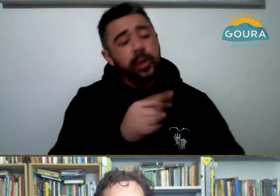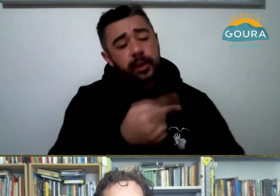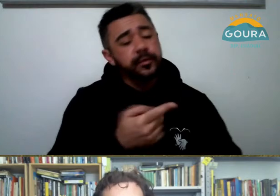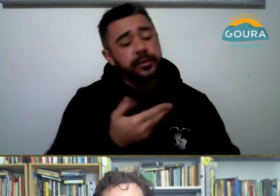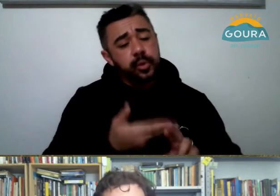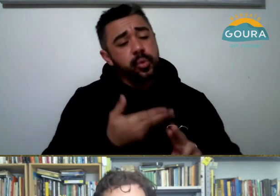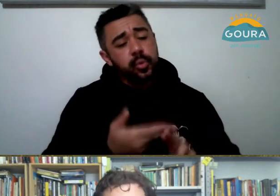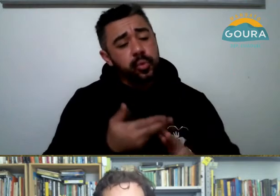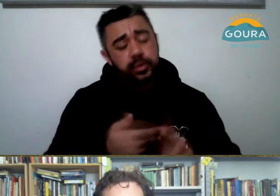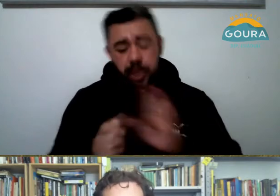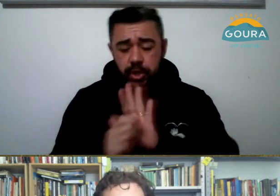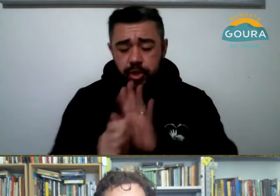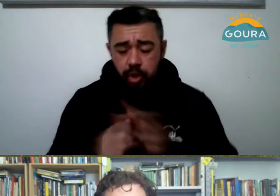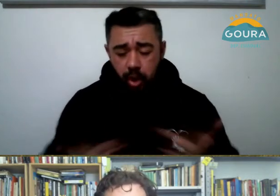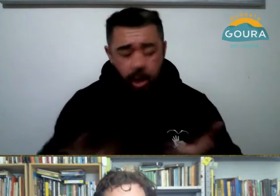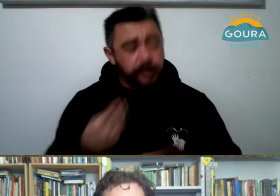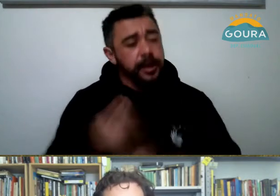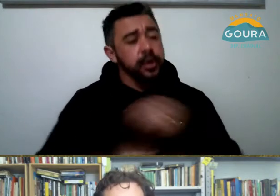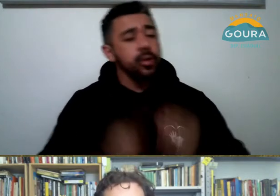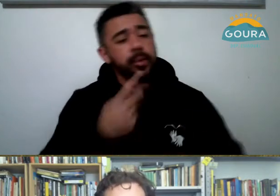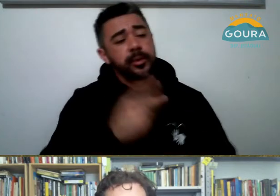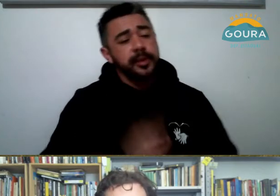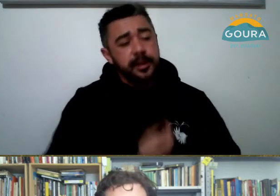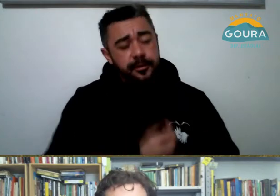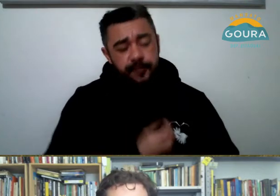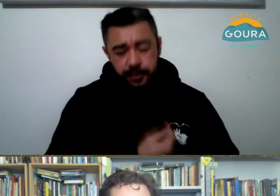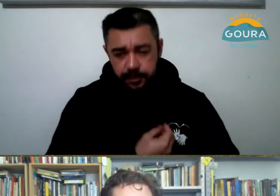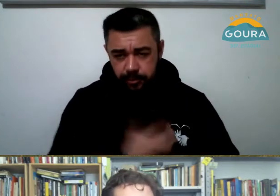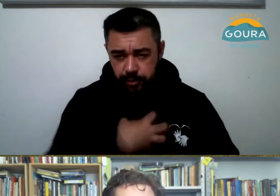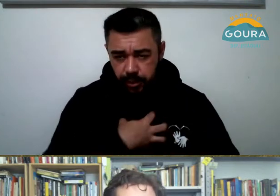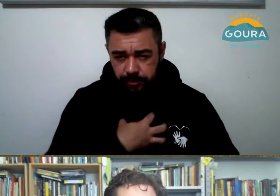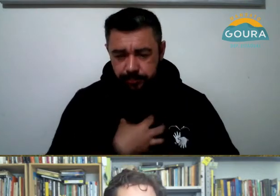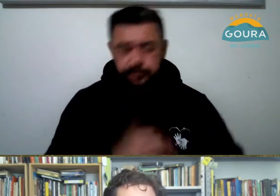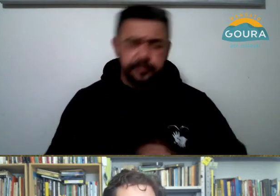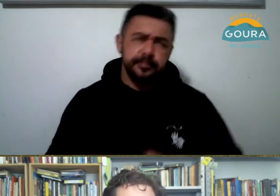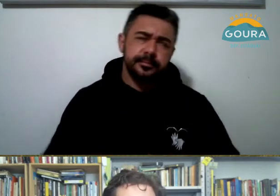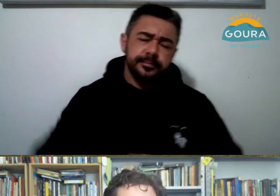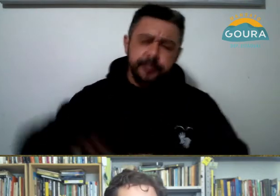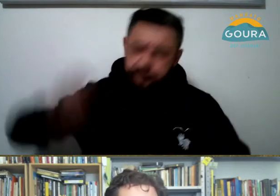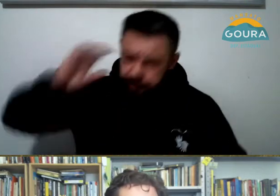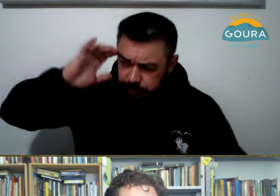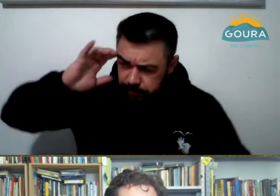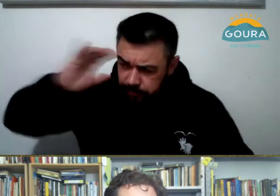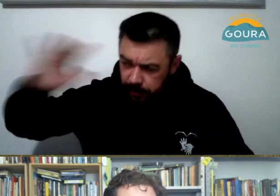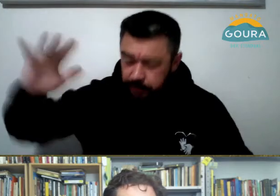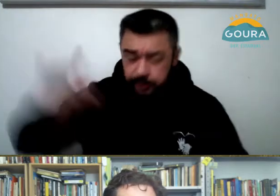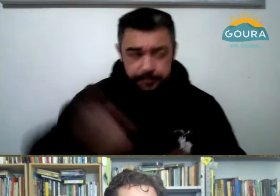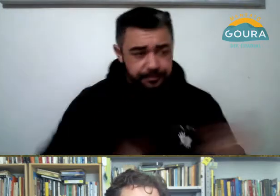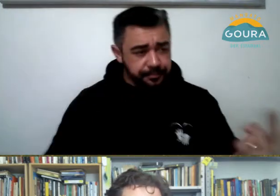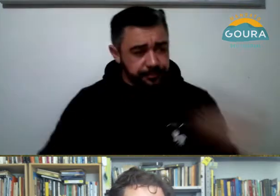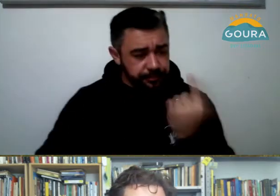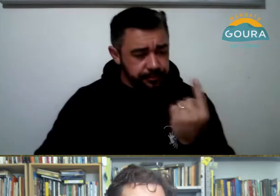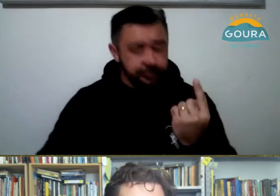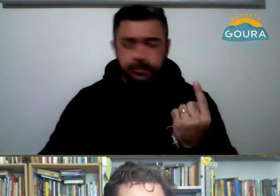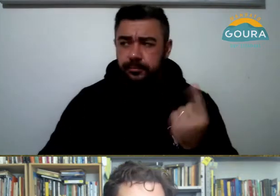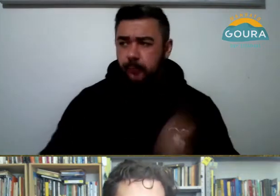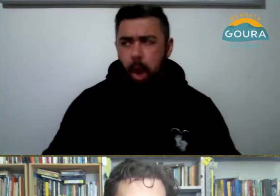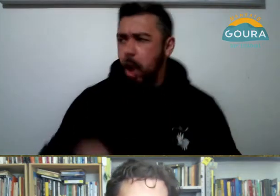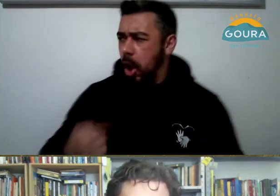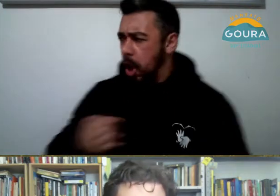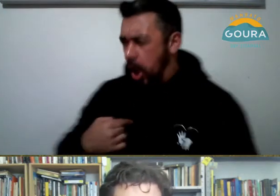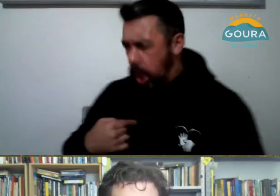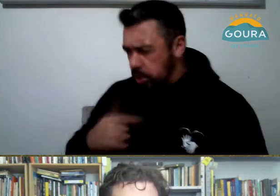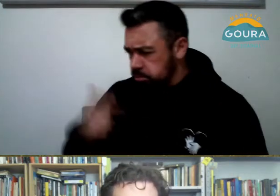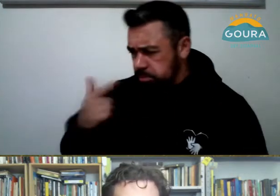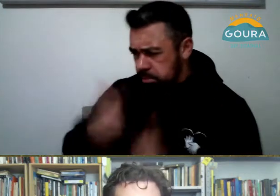suas condições de vida. E vamos imaginar, tenha perante mim alguém que me diz: não, eu não tenho problemas com